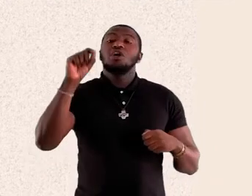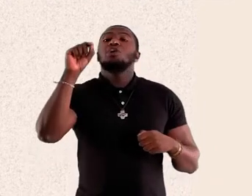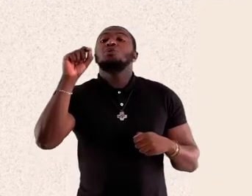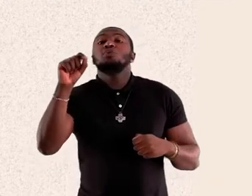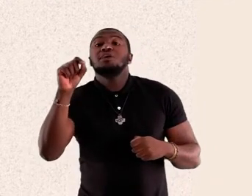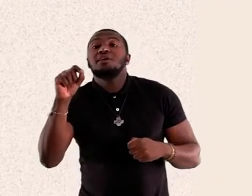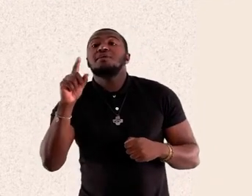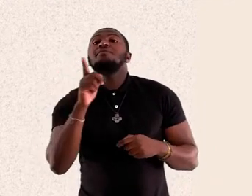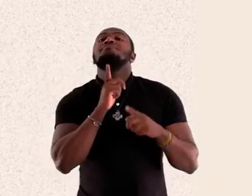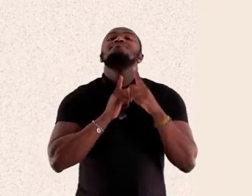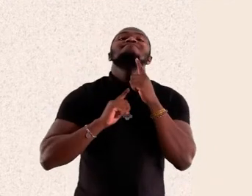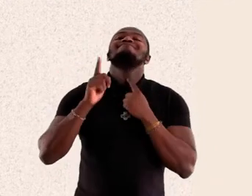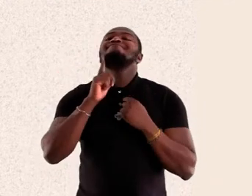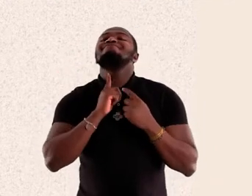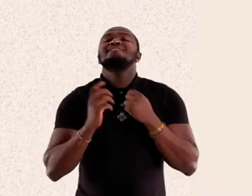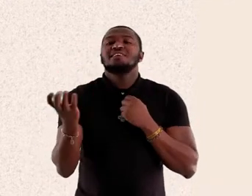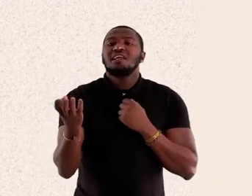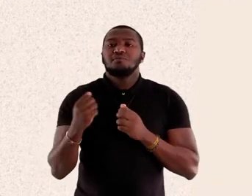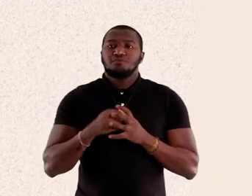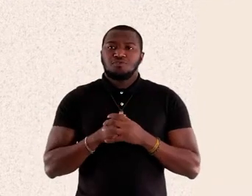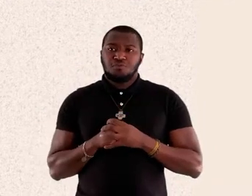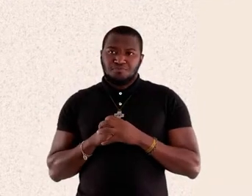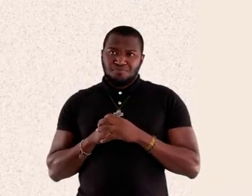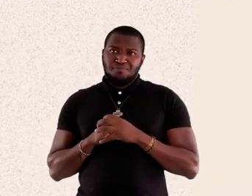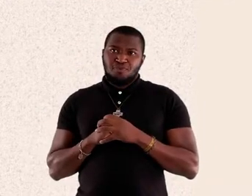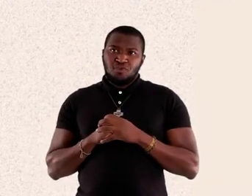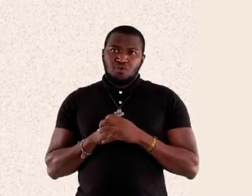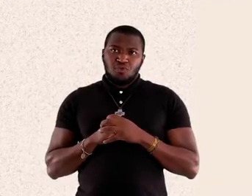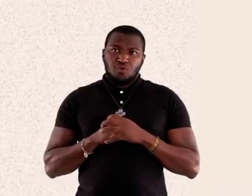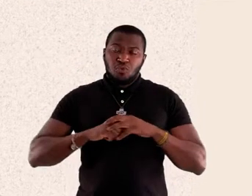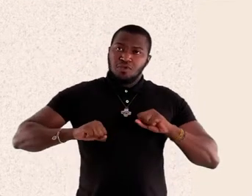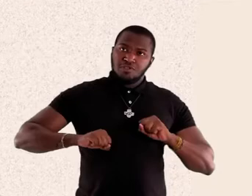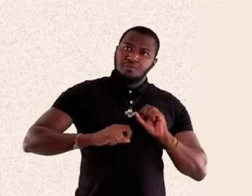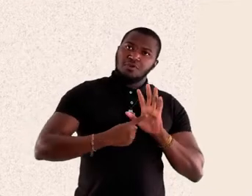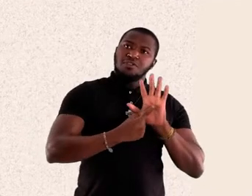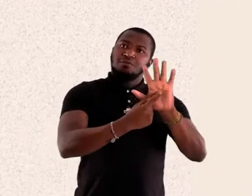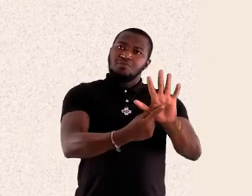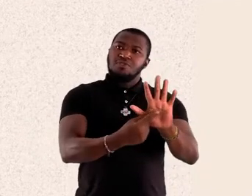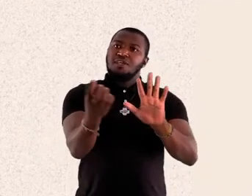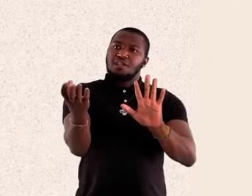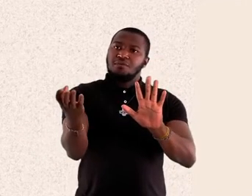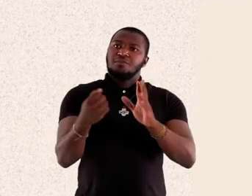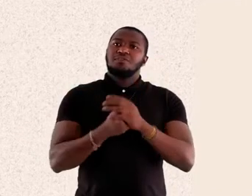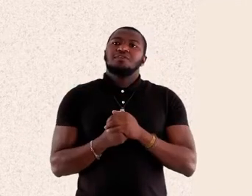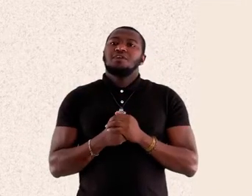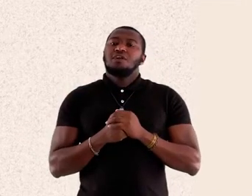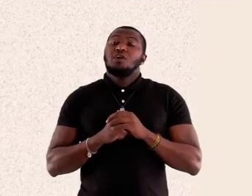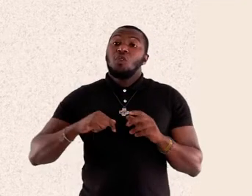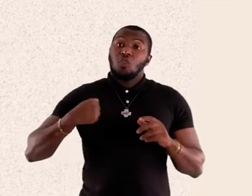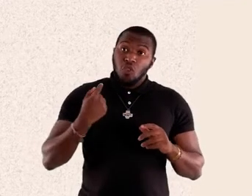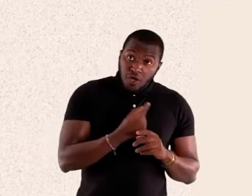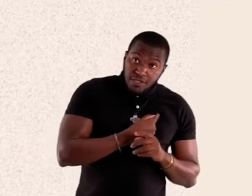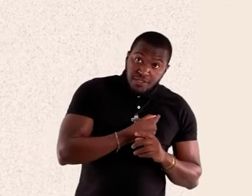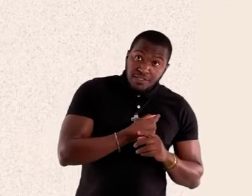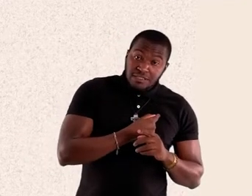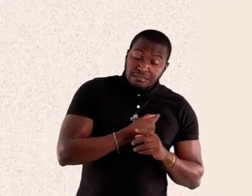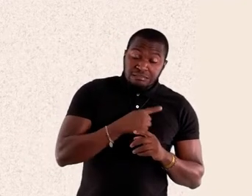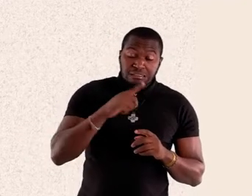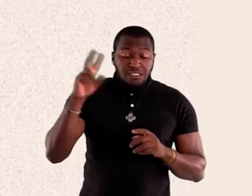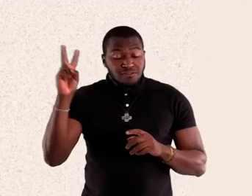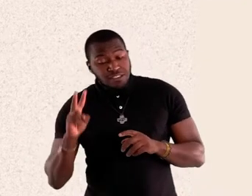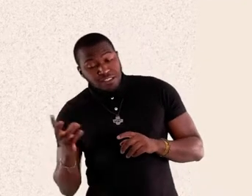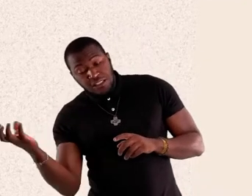o que a gente quer que a gente expressa né como sendo algo que nós queremos Às vezes a gente quer o